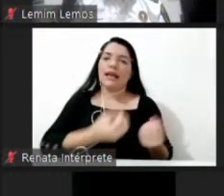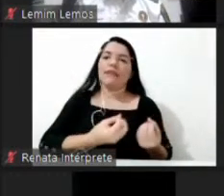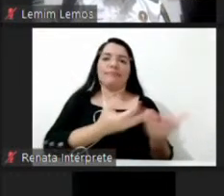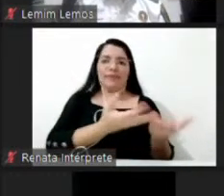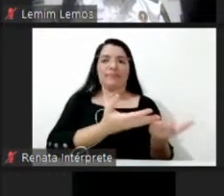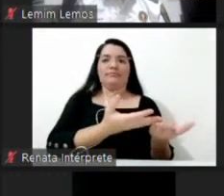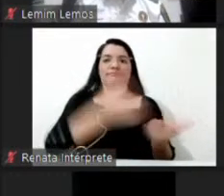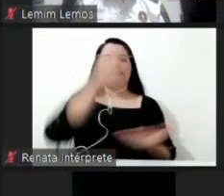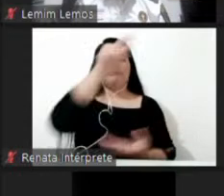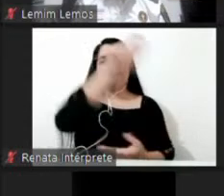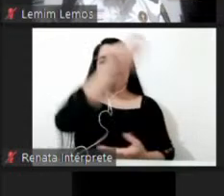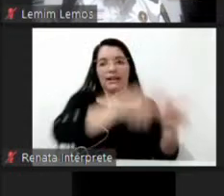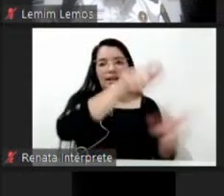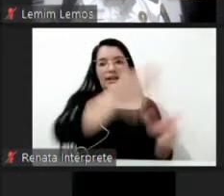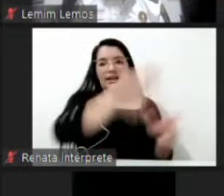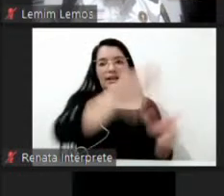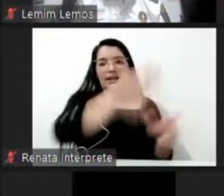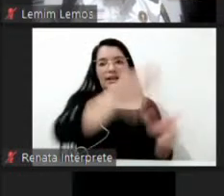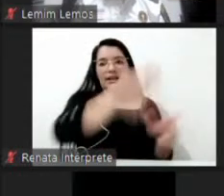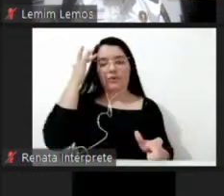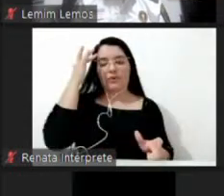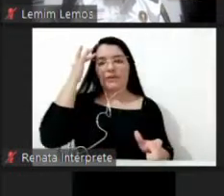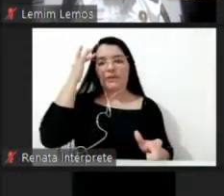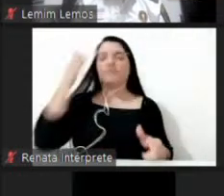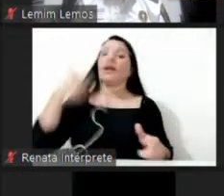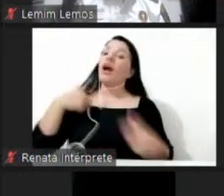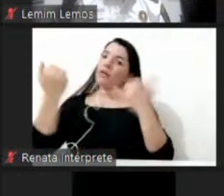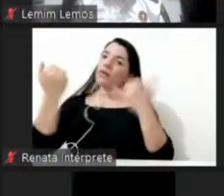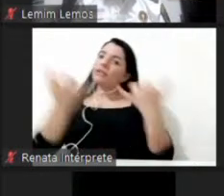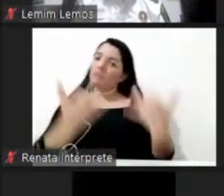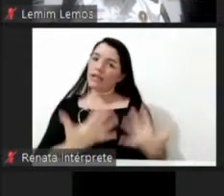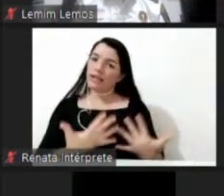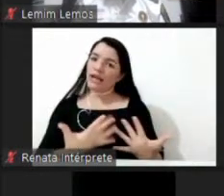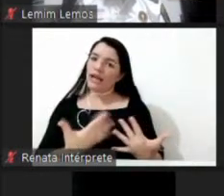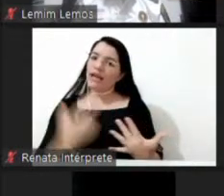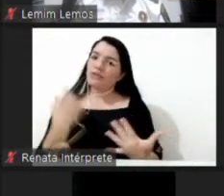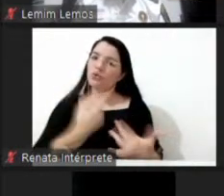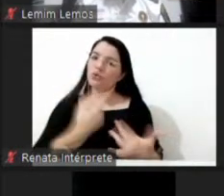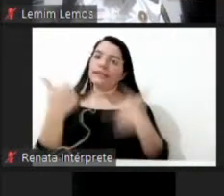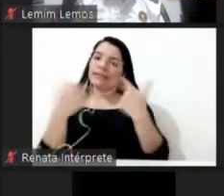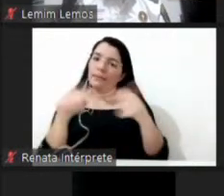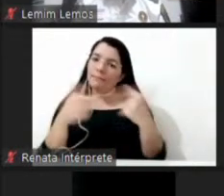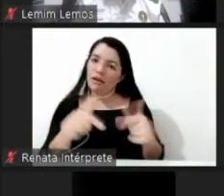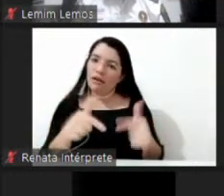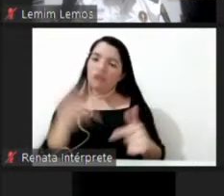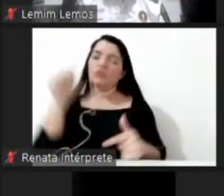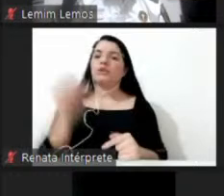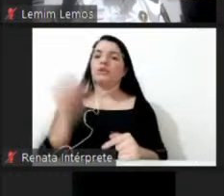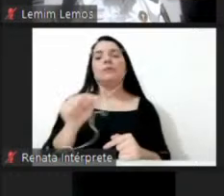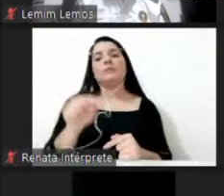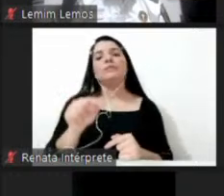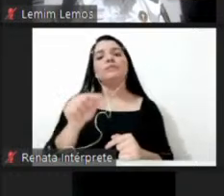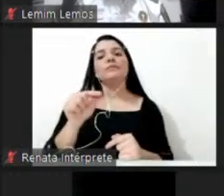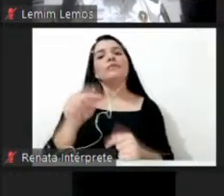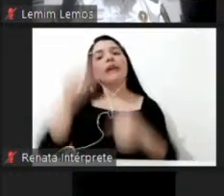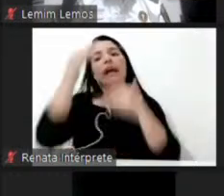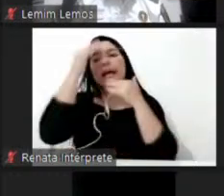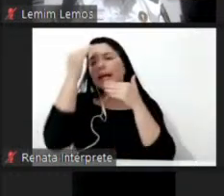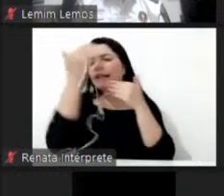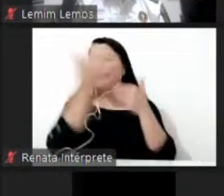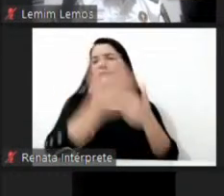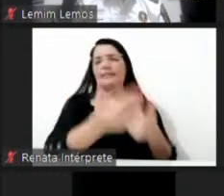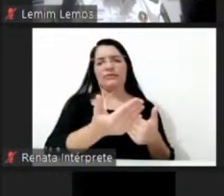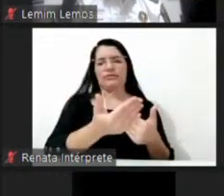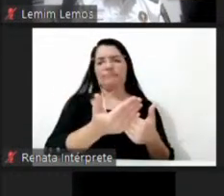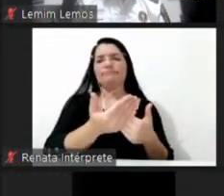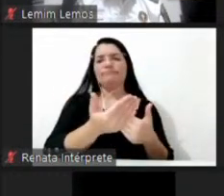assim, que eu trouxe aqui para vocês, é esse o nosso trabalho, e agradeço